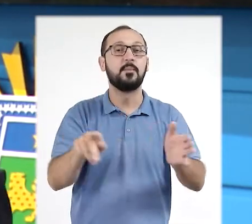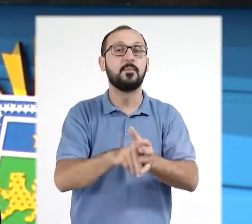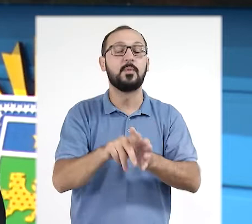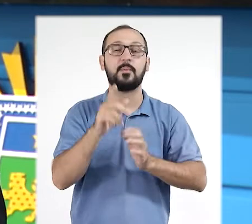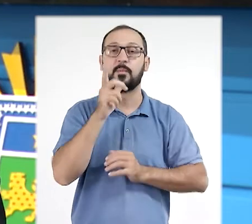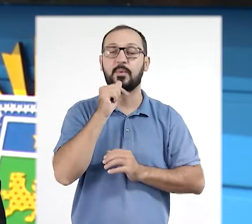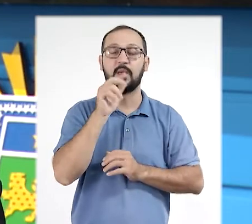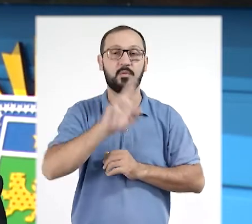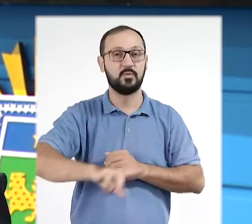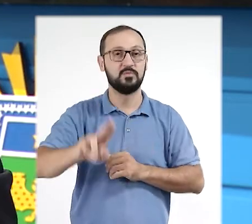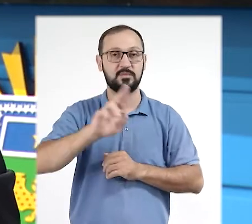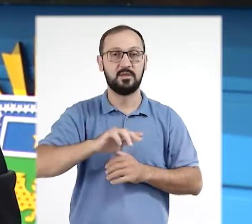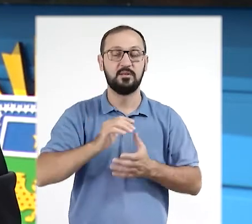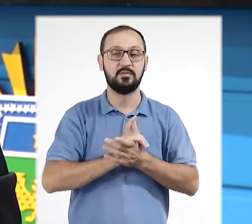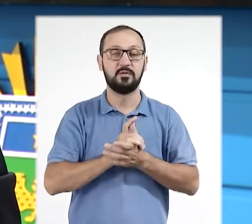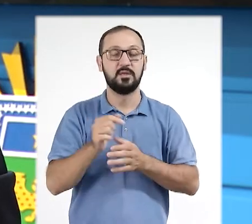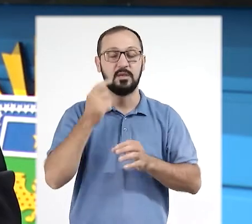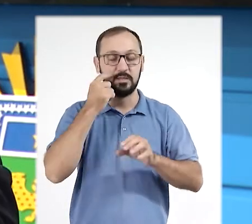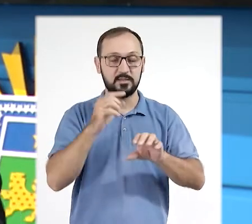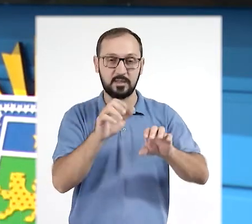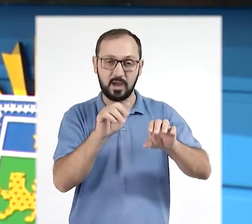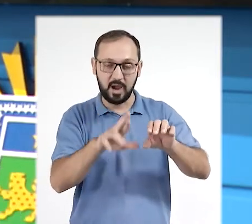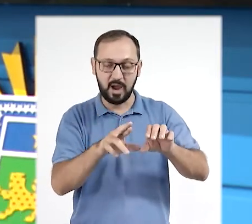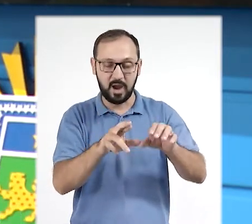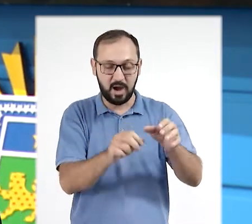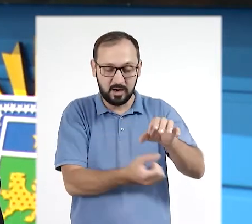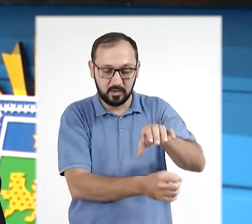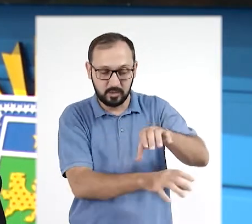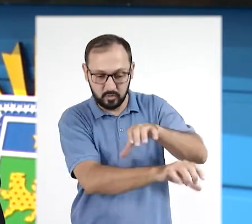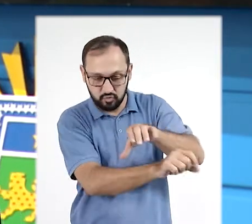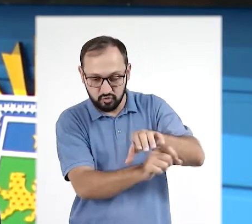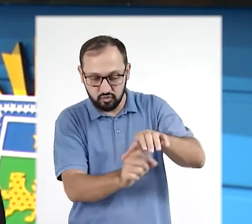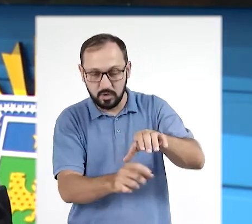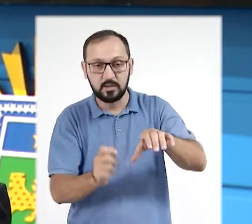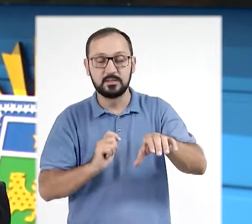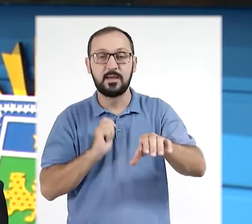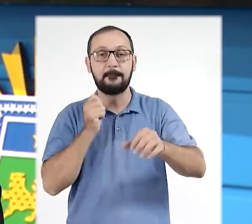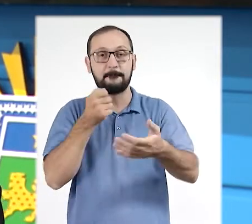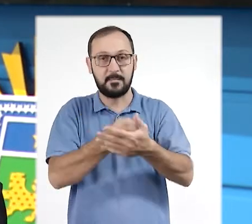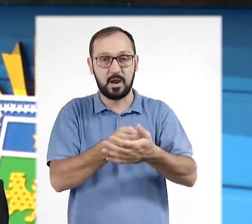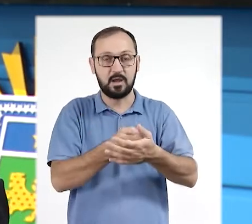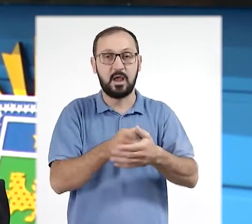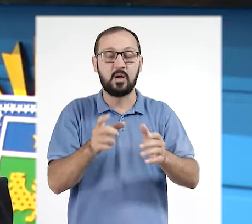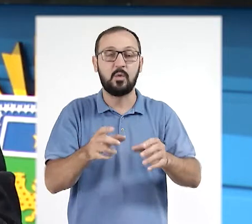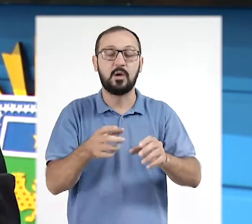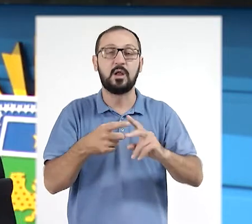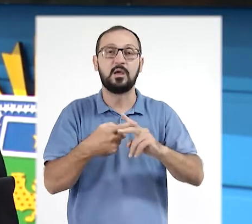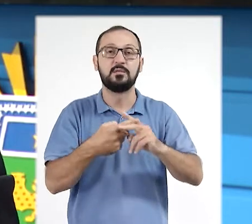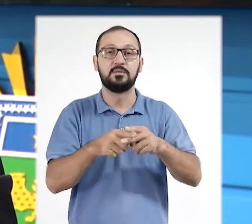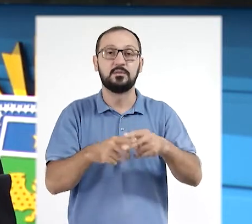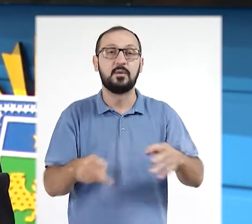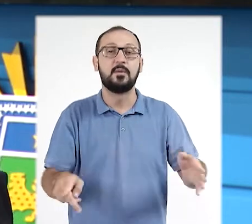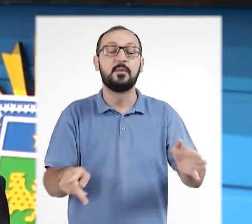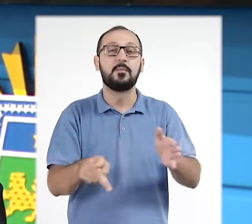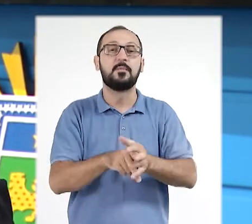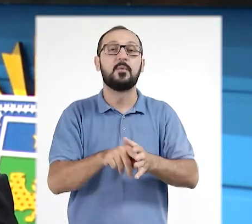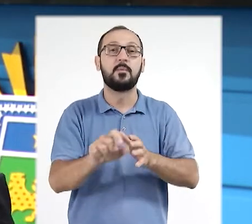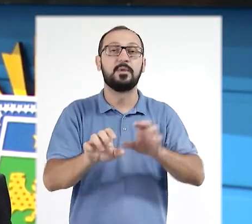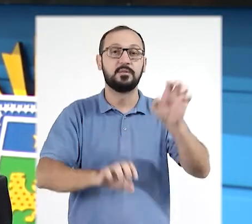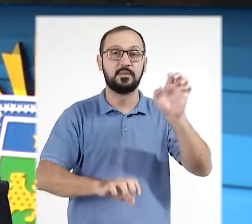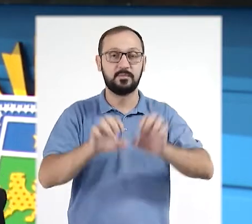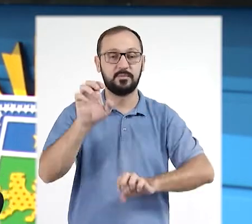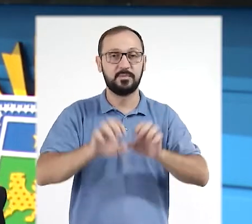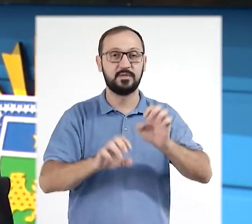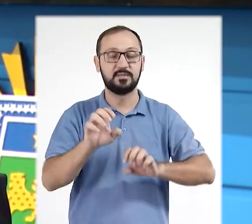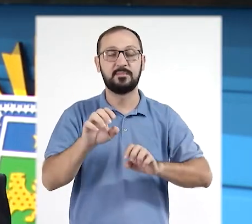pague apenas pela água utilizada. O bloqueador pode ser comprado pelo consumidor. Já a instalação fica por